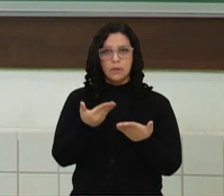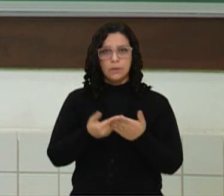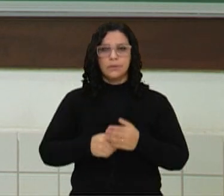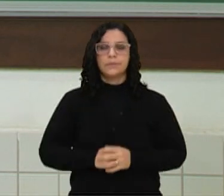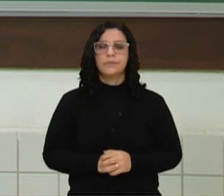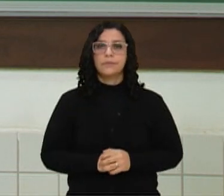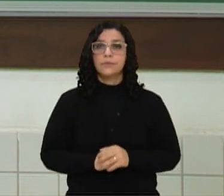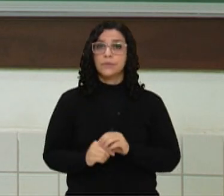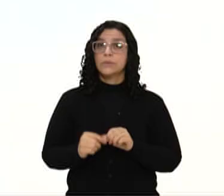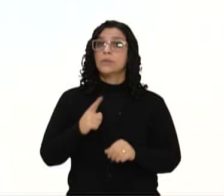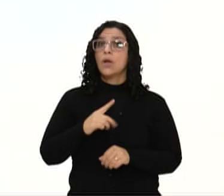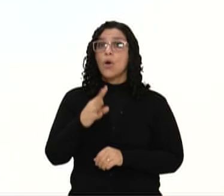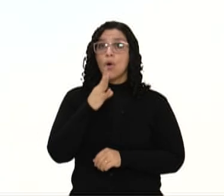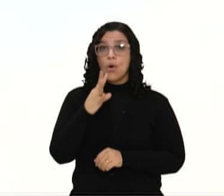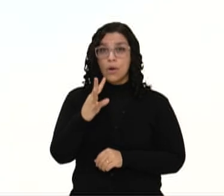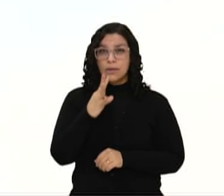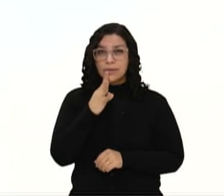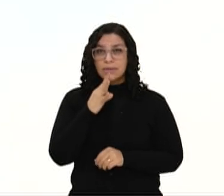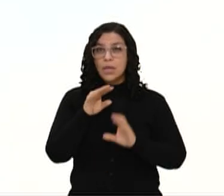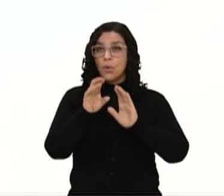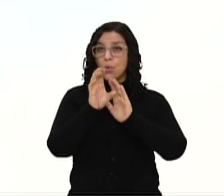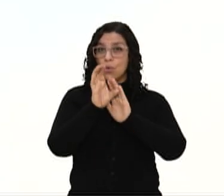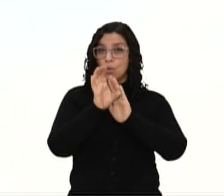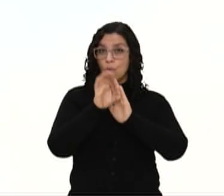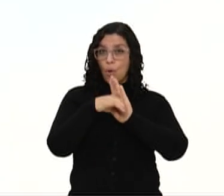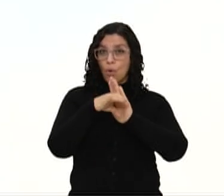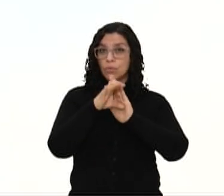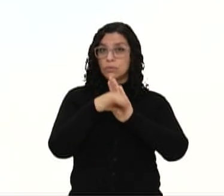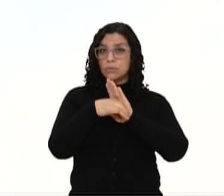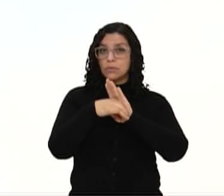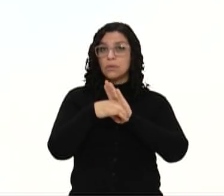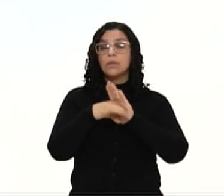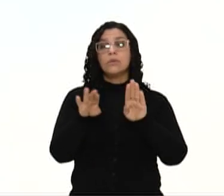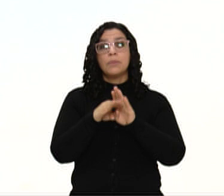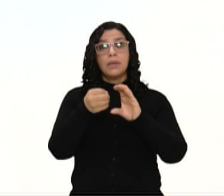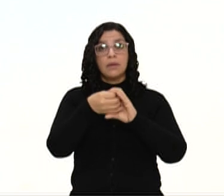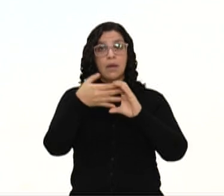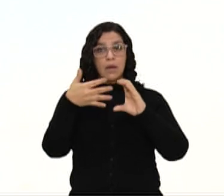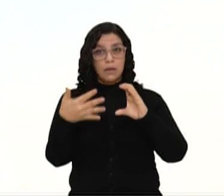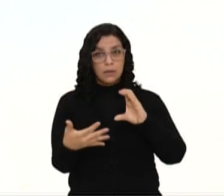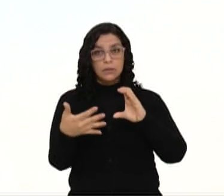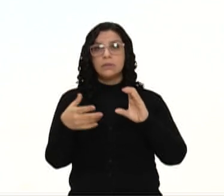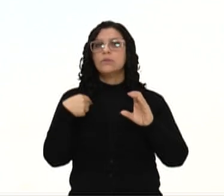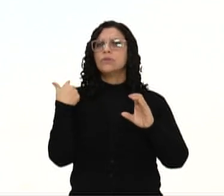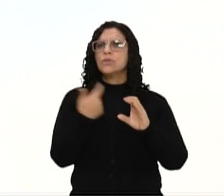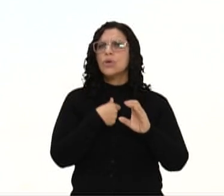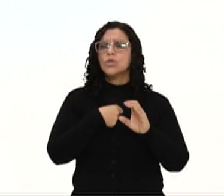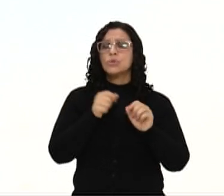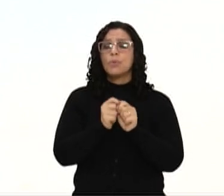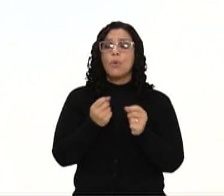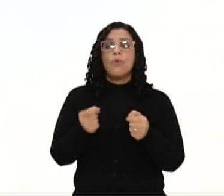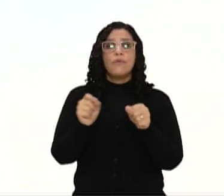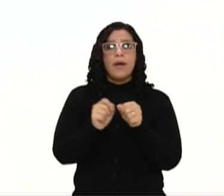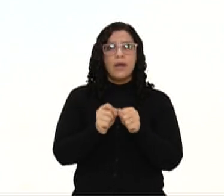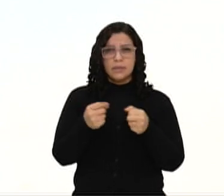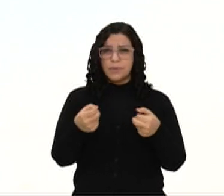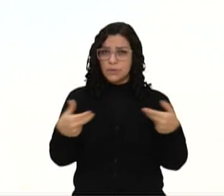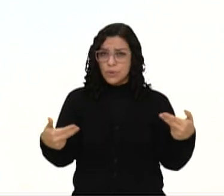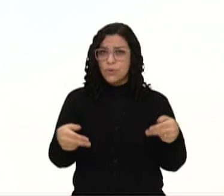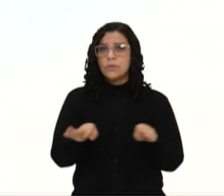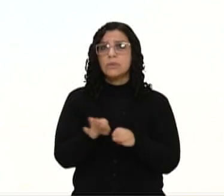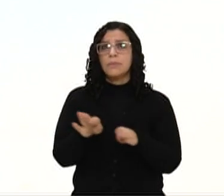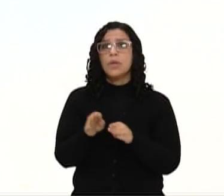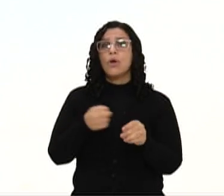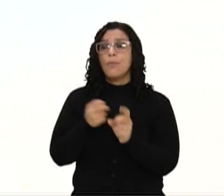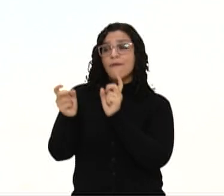aula, conhecer os principais conceitos e características sobre a produção, circulação e consumo no